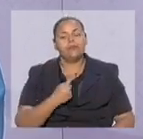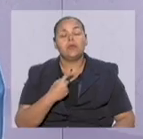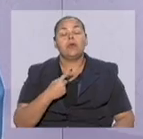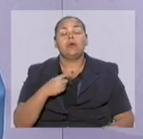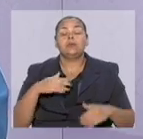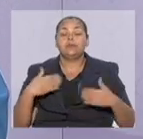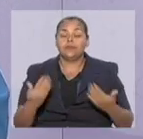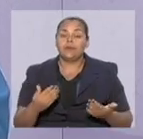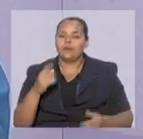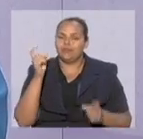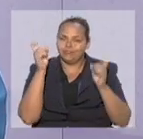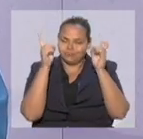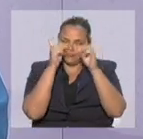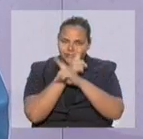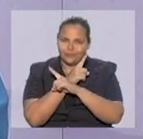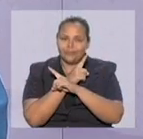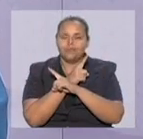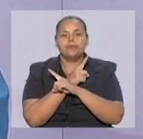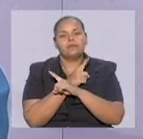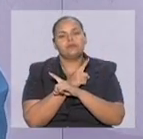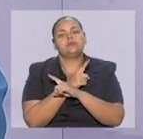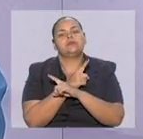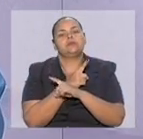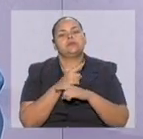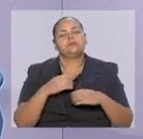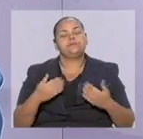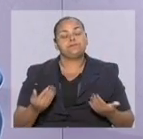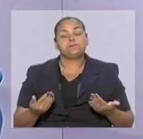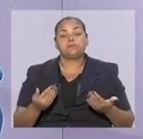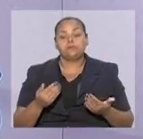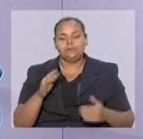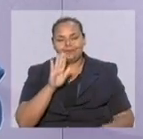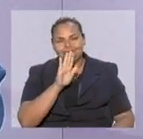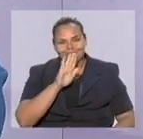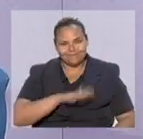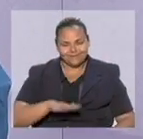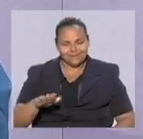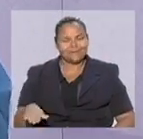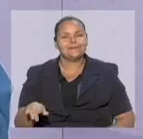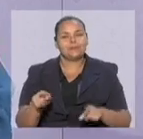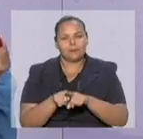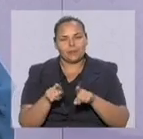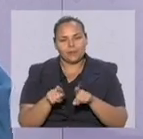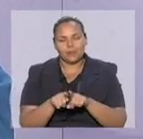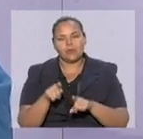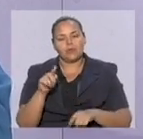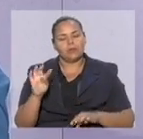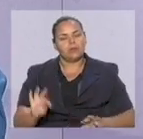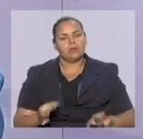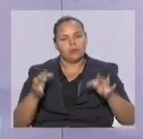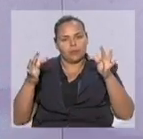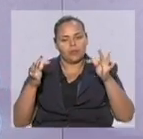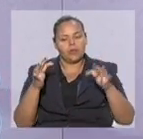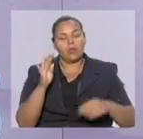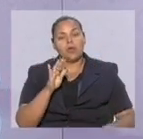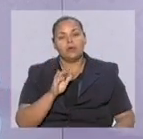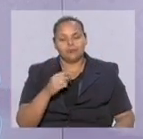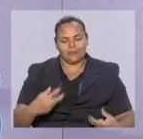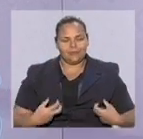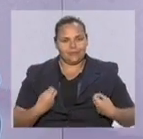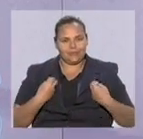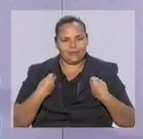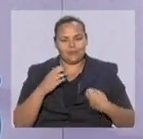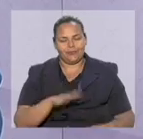novamente. Então, isso é muito difícil. E para as crianças também, né? Que o tratamento do